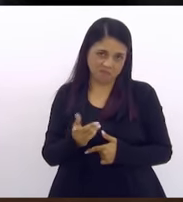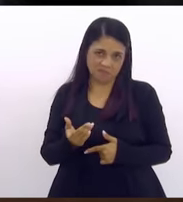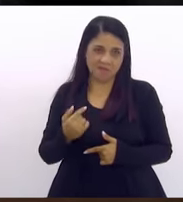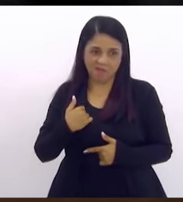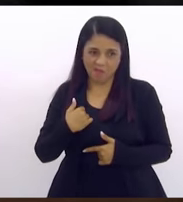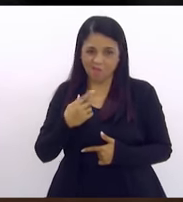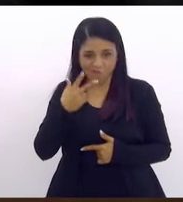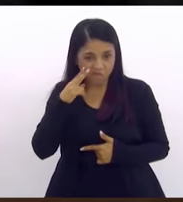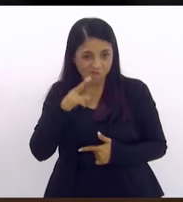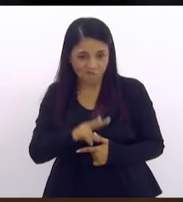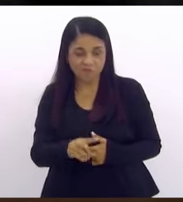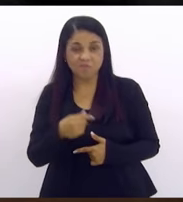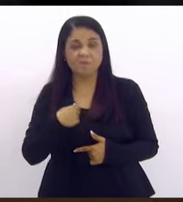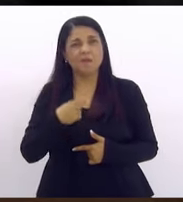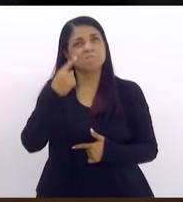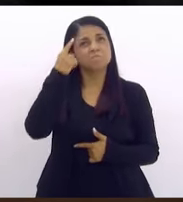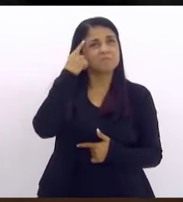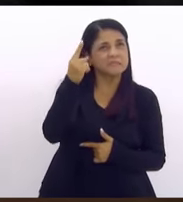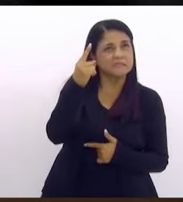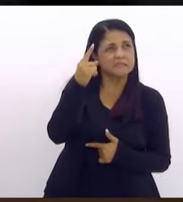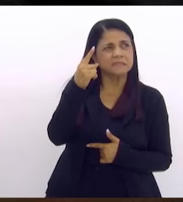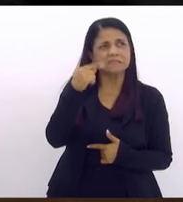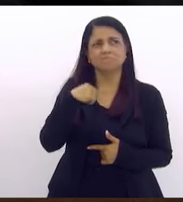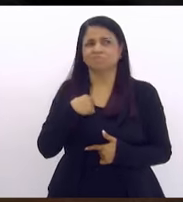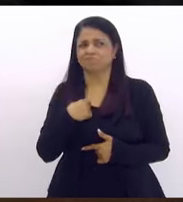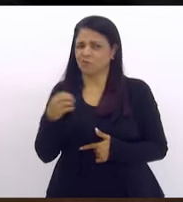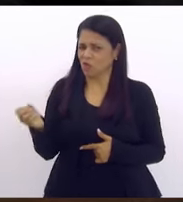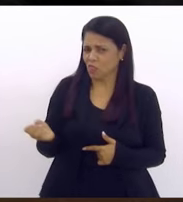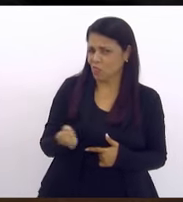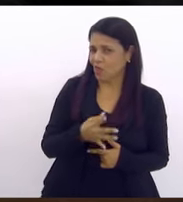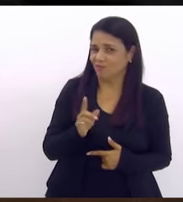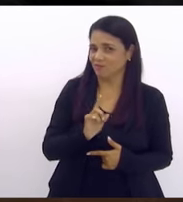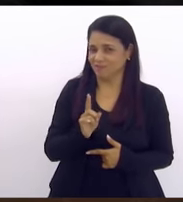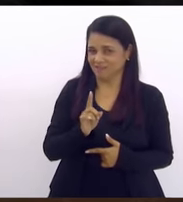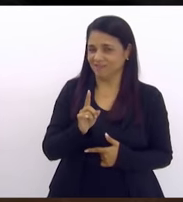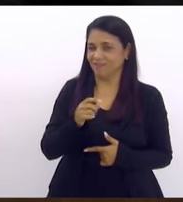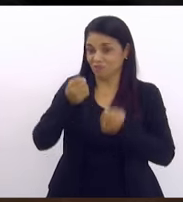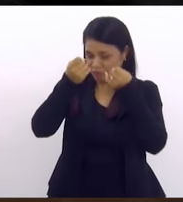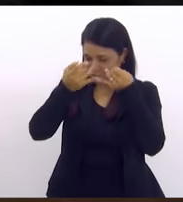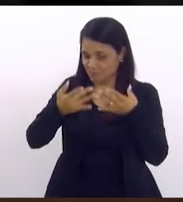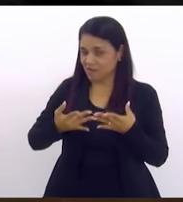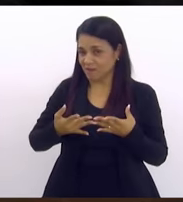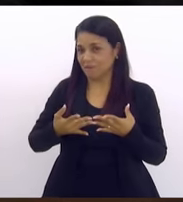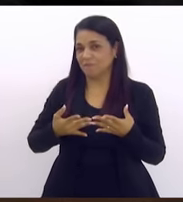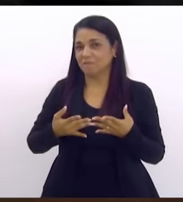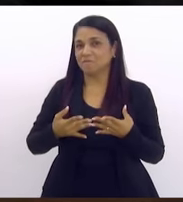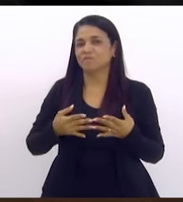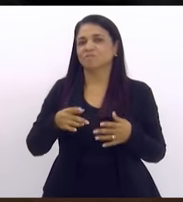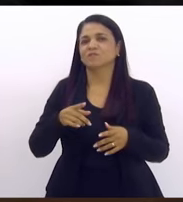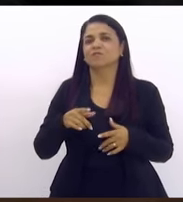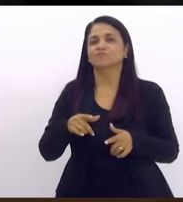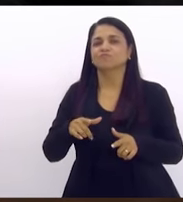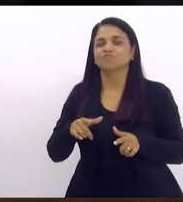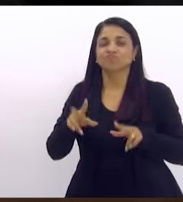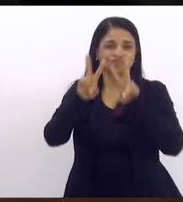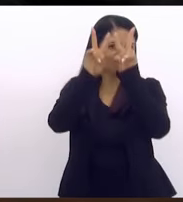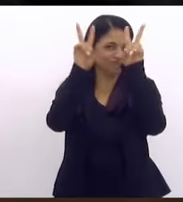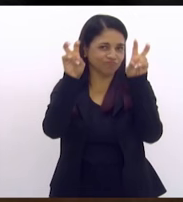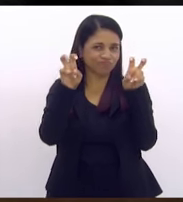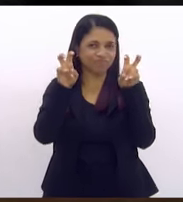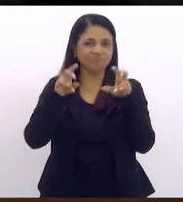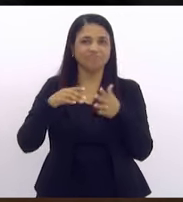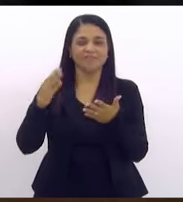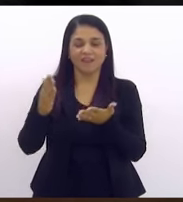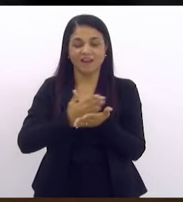bem que melhor pensando não tão inéditas assim e o vou me explicar no título intitulado no